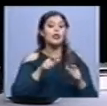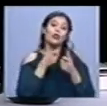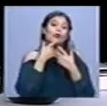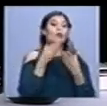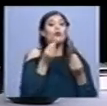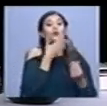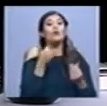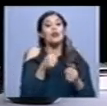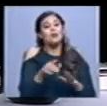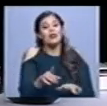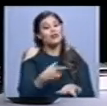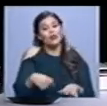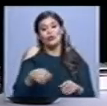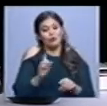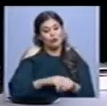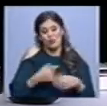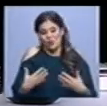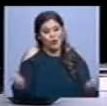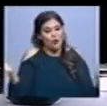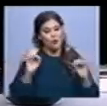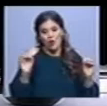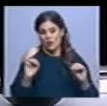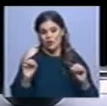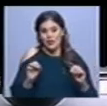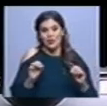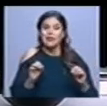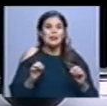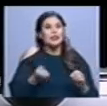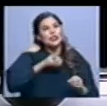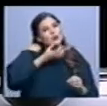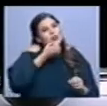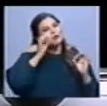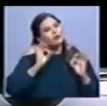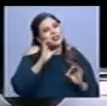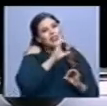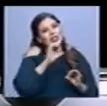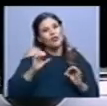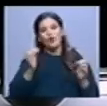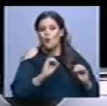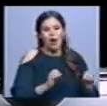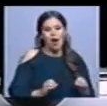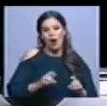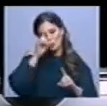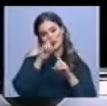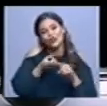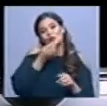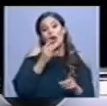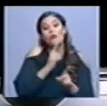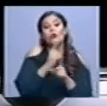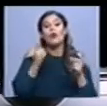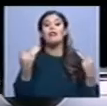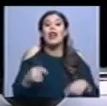nós ainda não temos neste momento uma teoria científica mais ou menos unânime para explicar por que razão é que existe